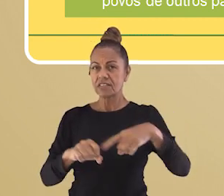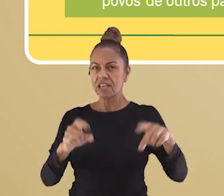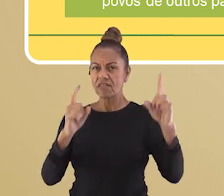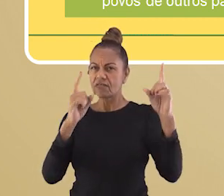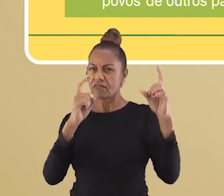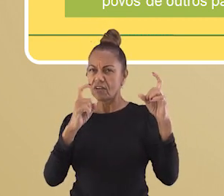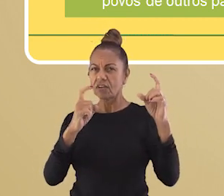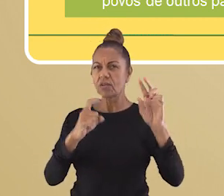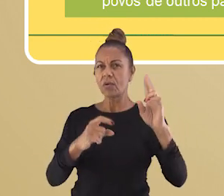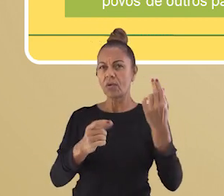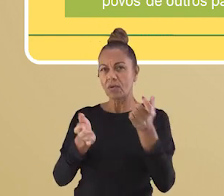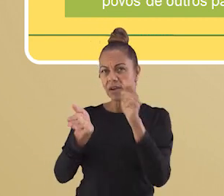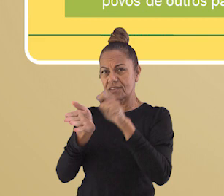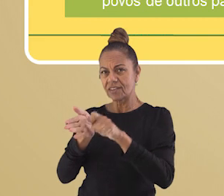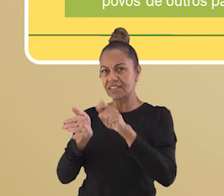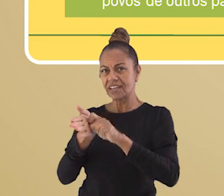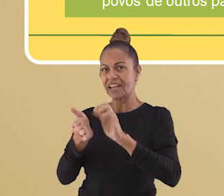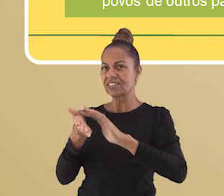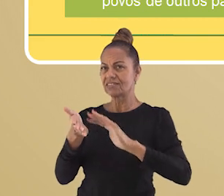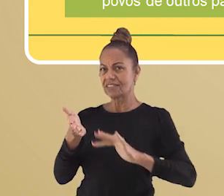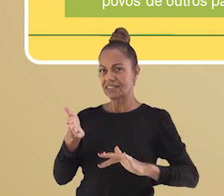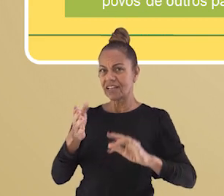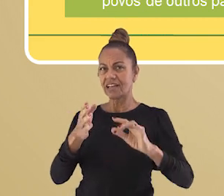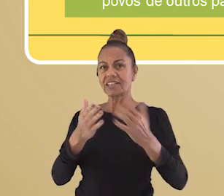atividade para fazer após a aula.